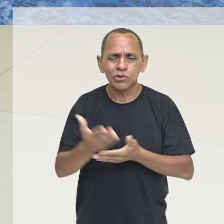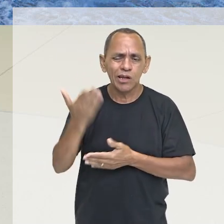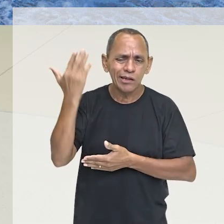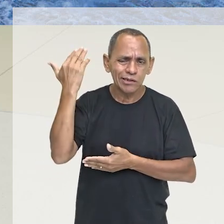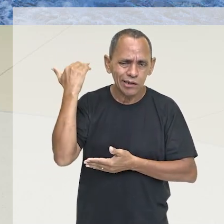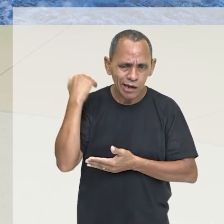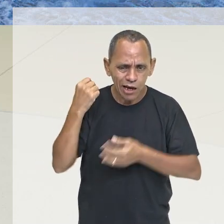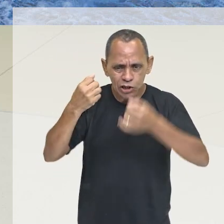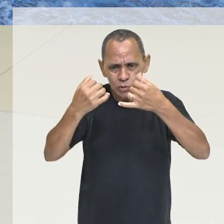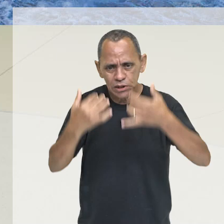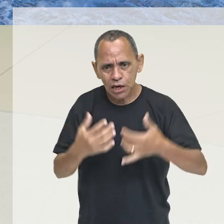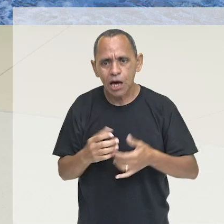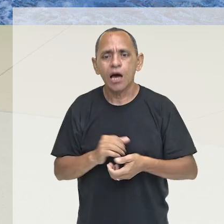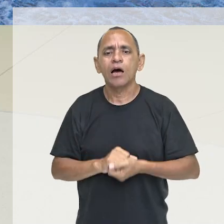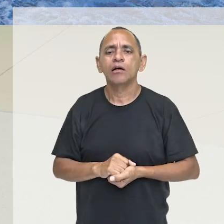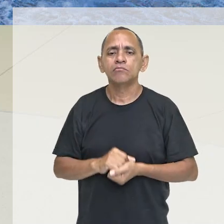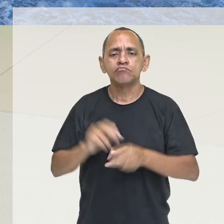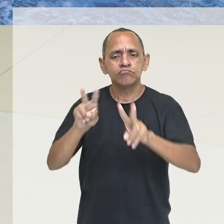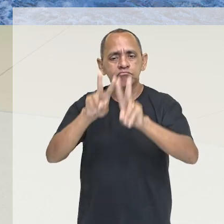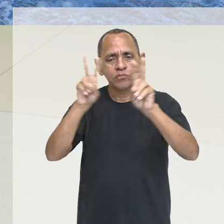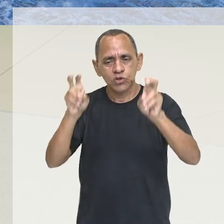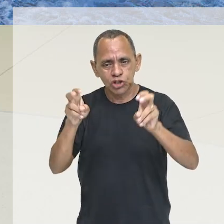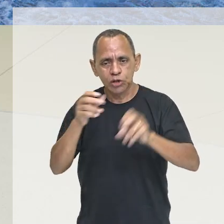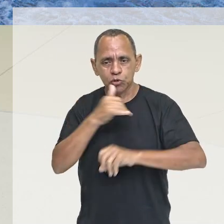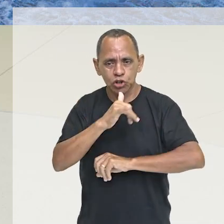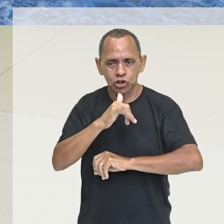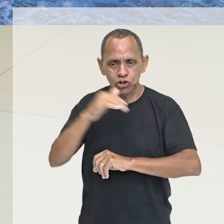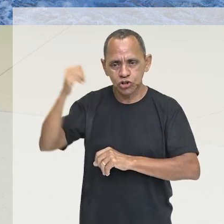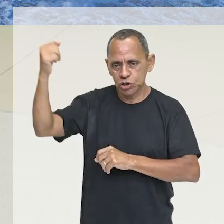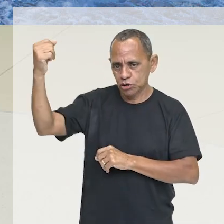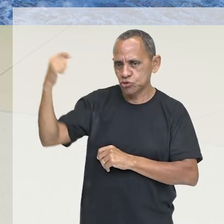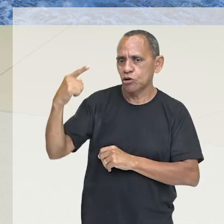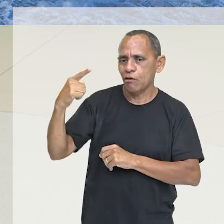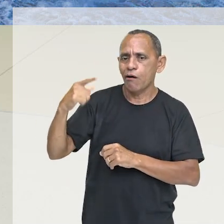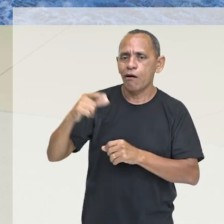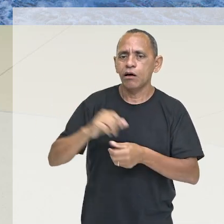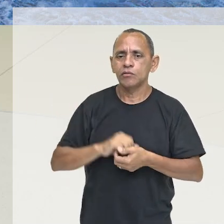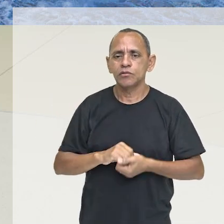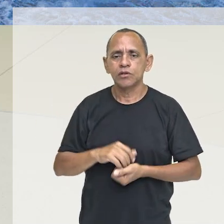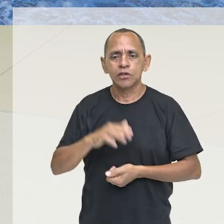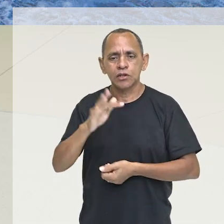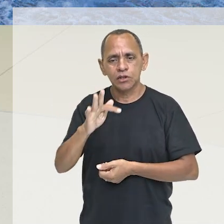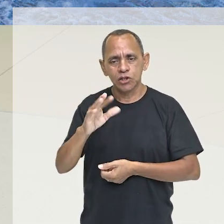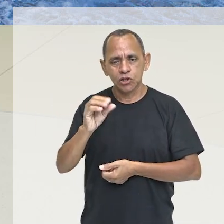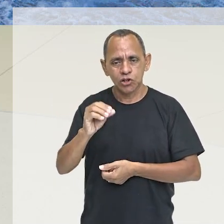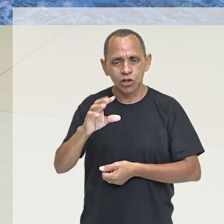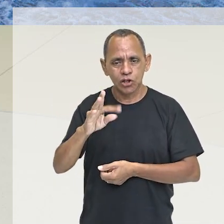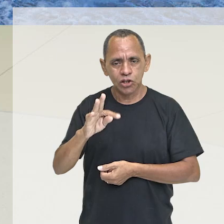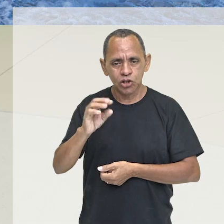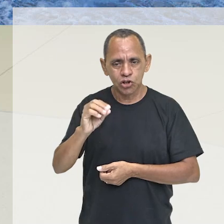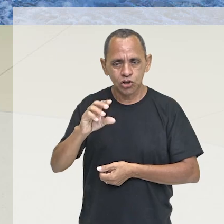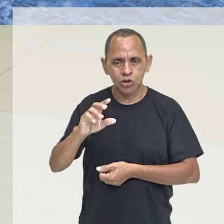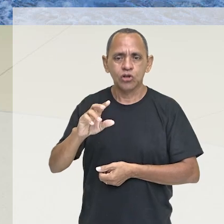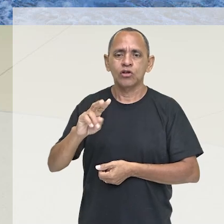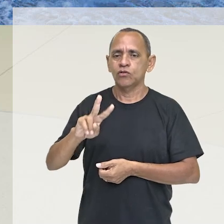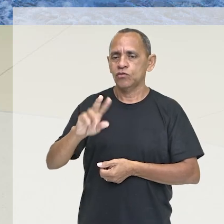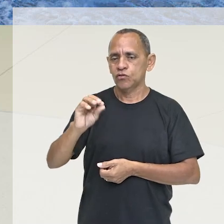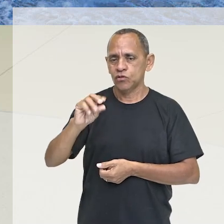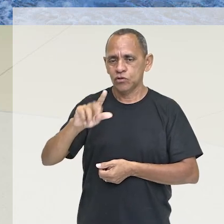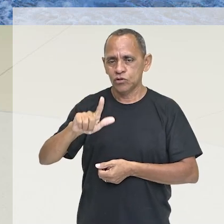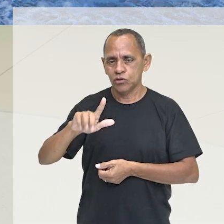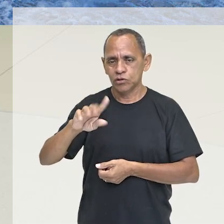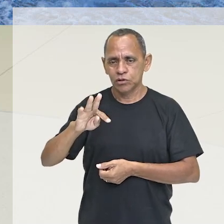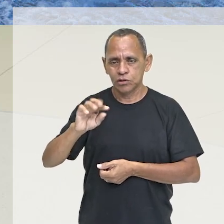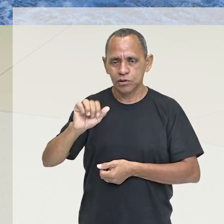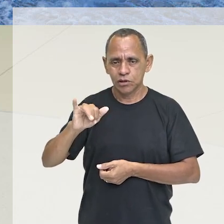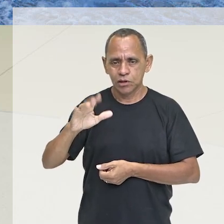a energia solar, a fotovoltaica, não foi de imediato todo mundo acreditando. Achavam